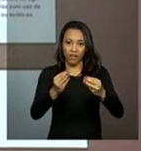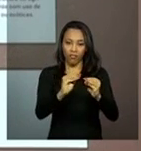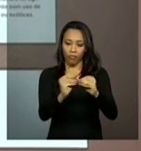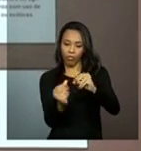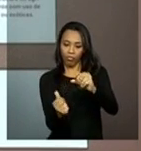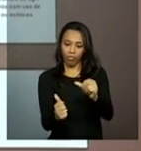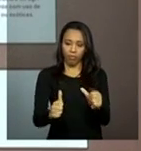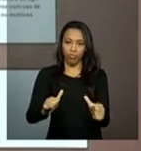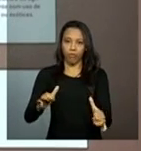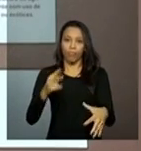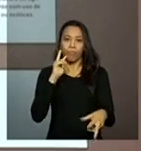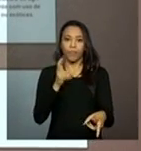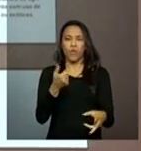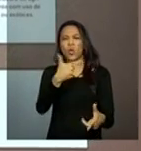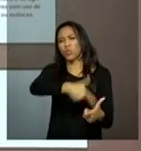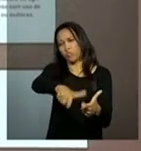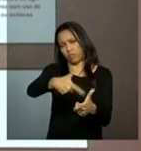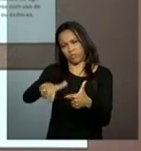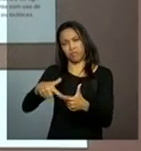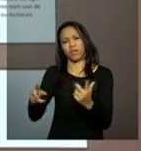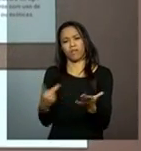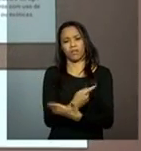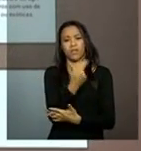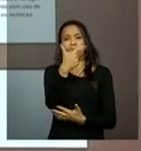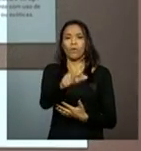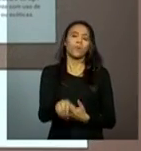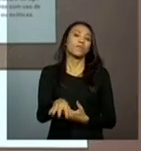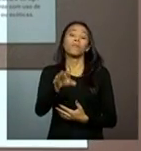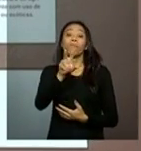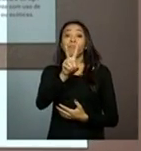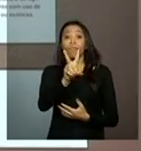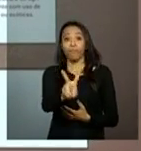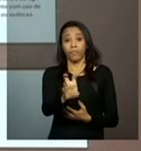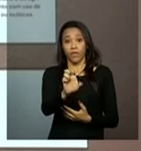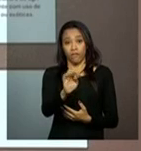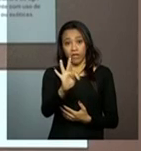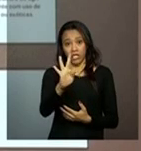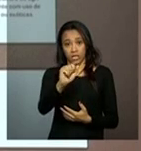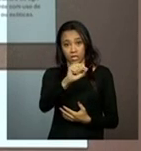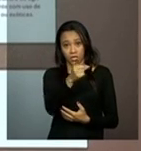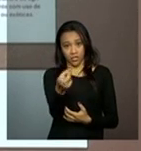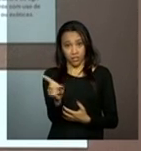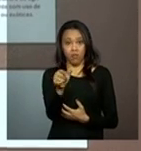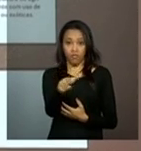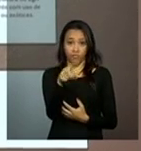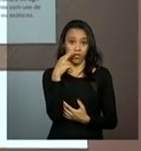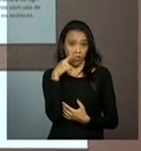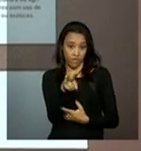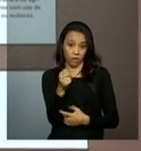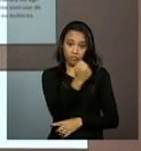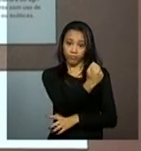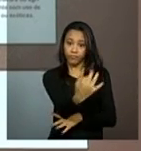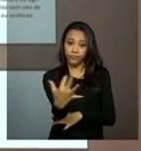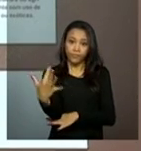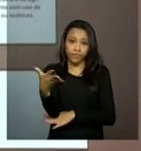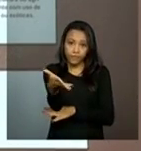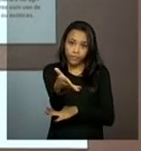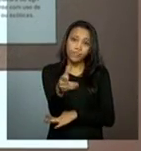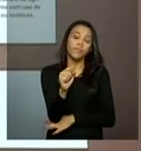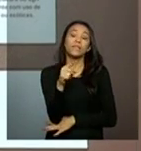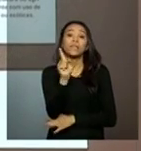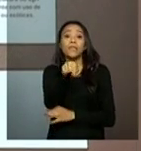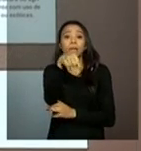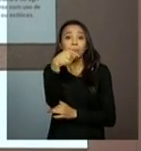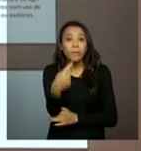outros problemas mais. Vegetação secundária, muito importante essa categoria, como vocês verão. Áreas que, após a